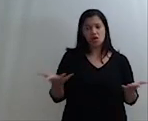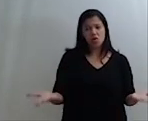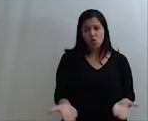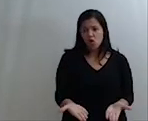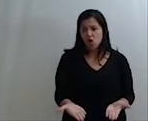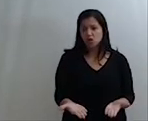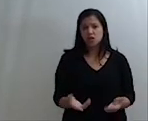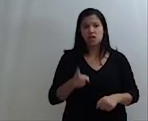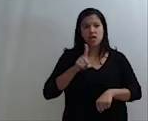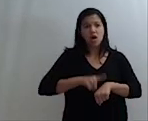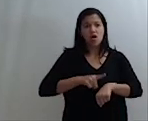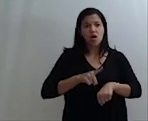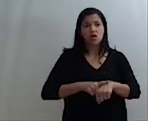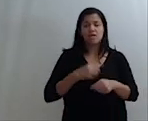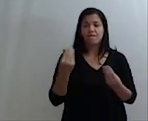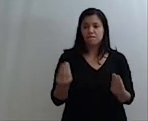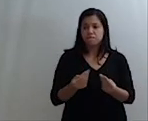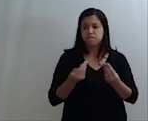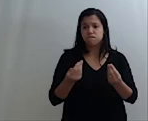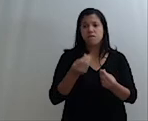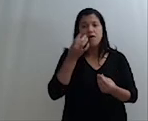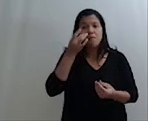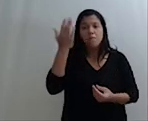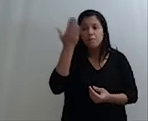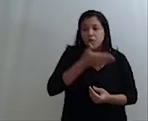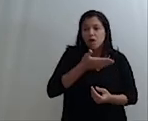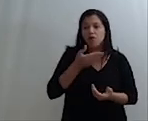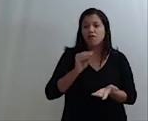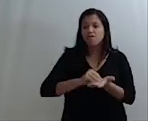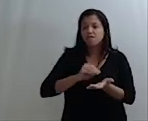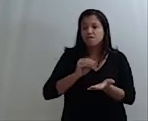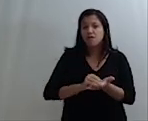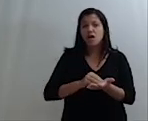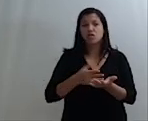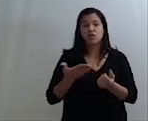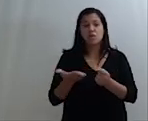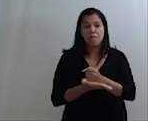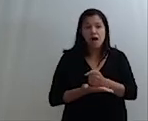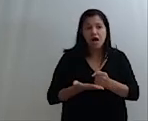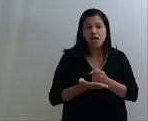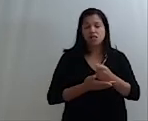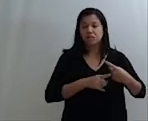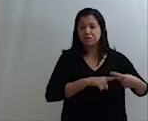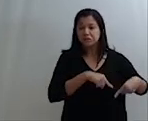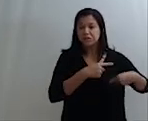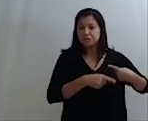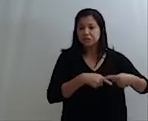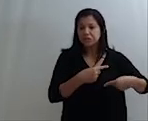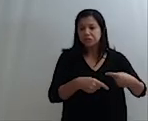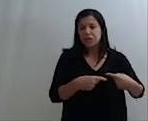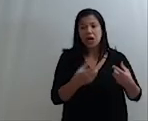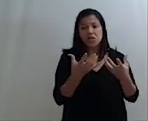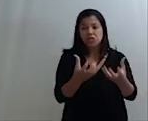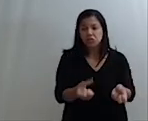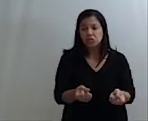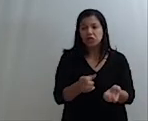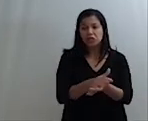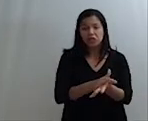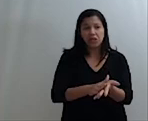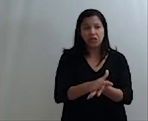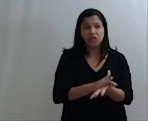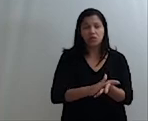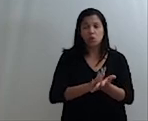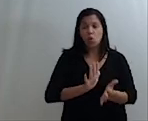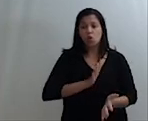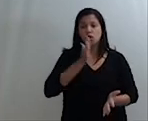de de fragilidade da prova eh e de que não teria sido o recorrente partícipe desses fatos horríveis né